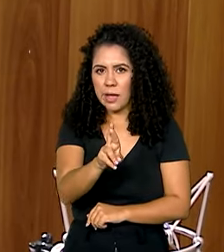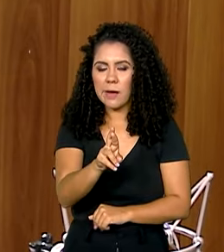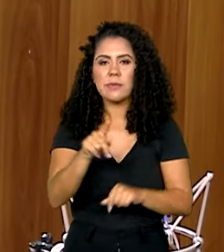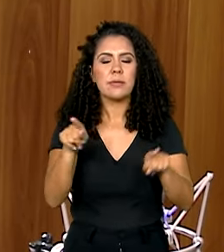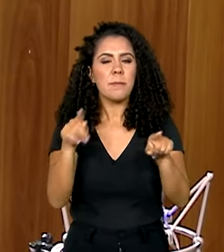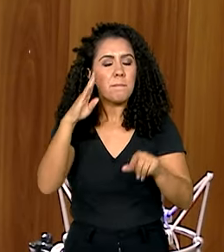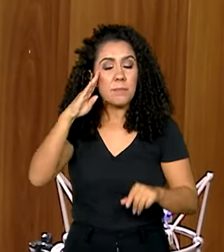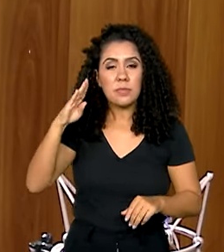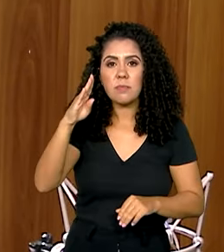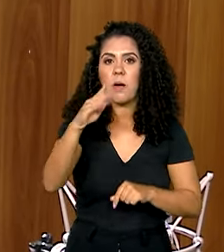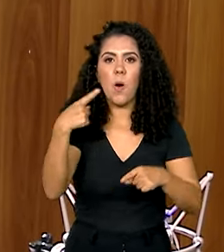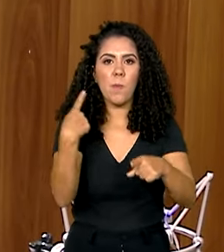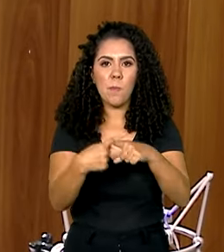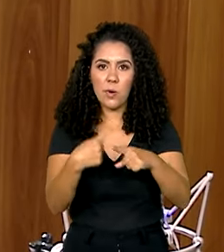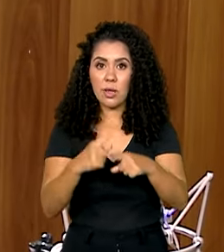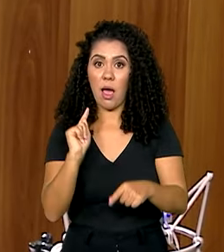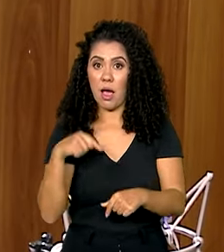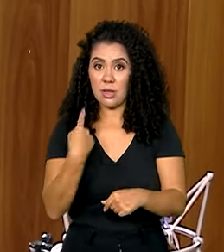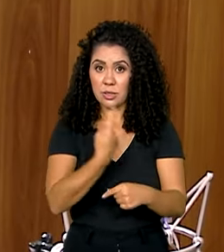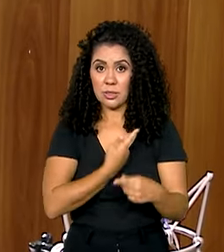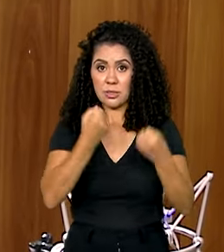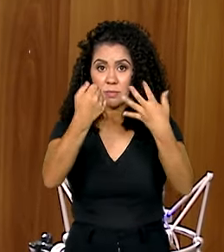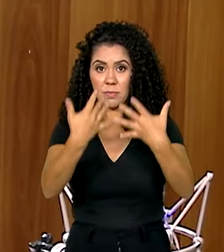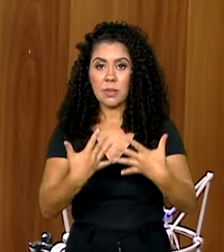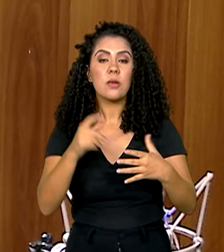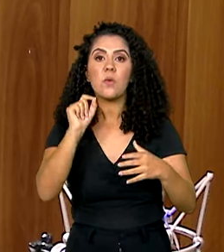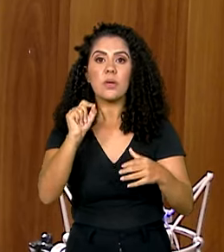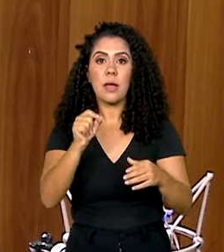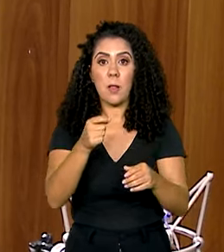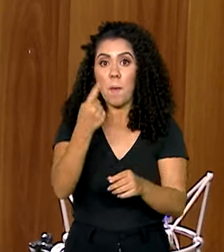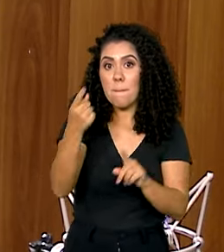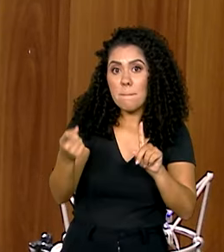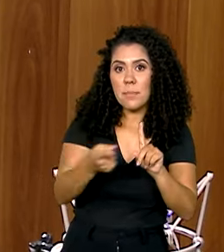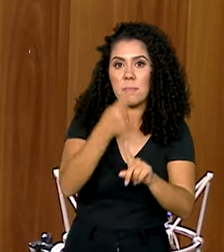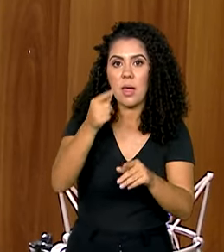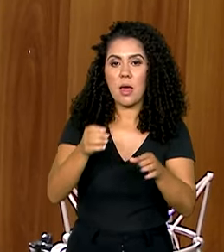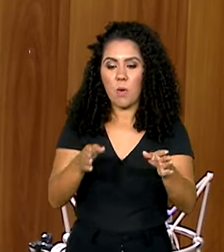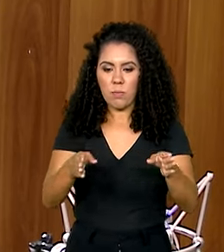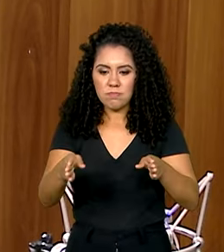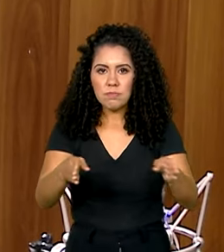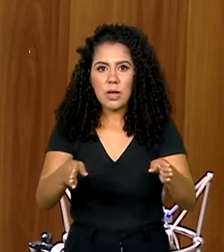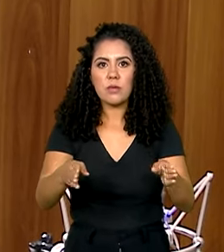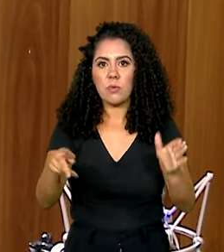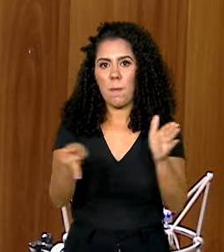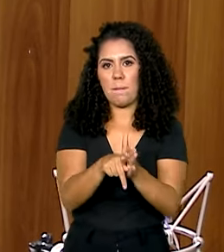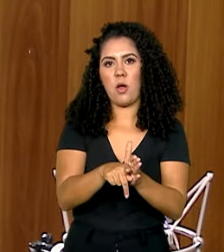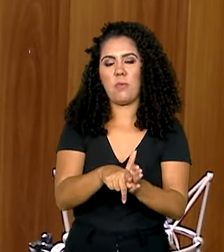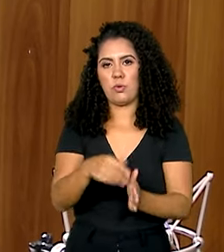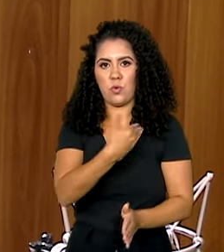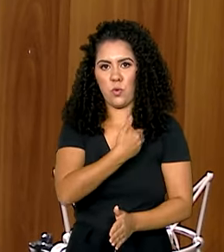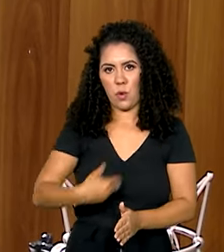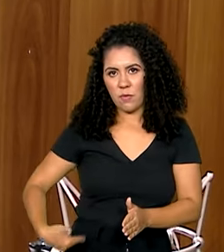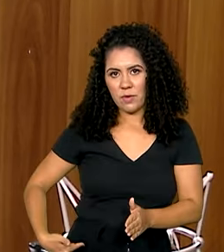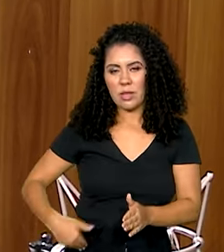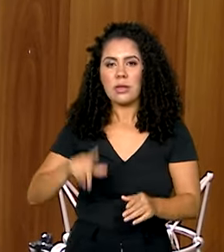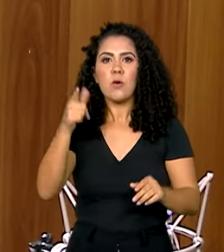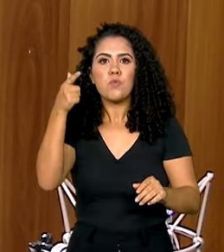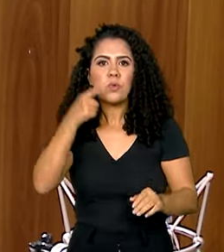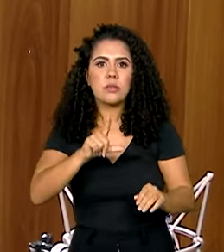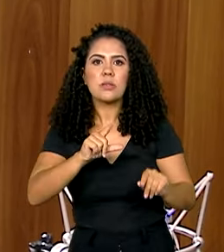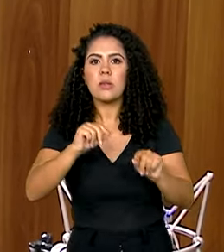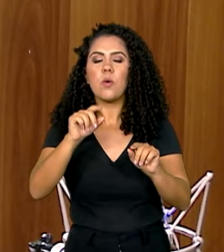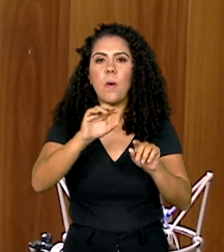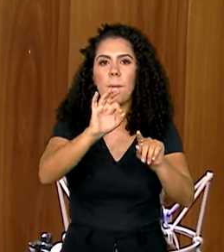principalmente porque nós estamos tratando do primeiro ano do governo. Nós tivemos redução